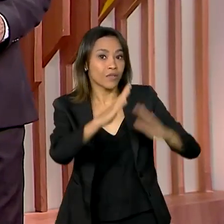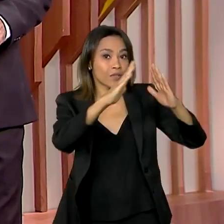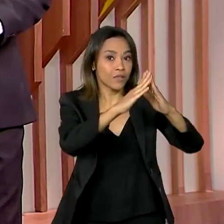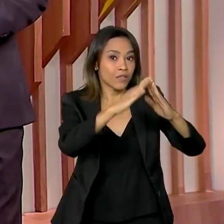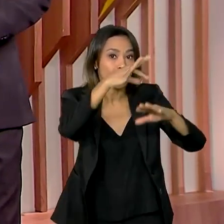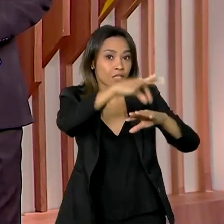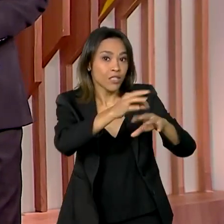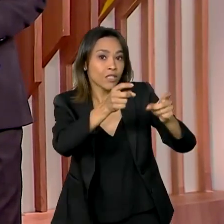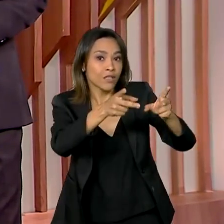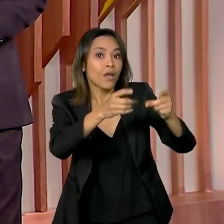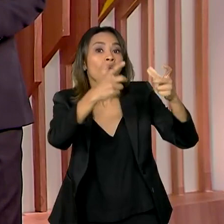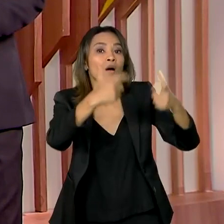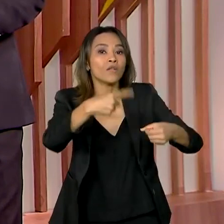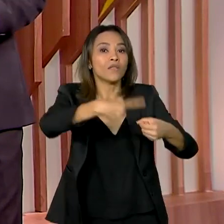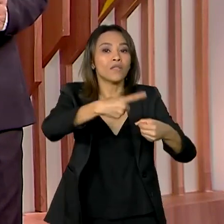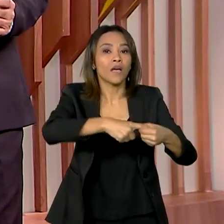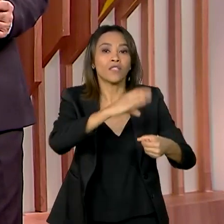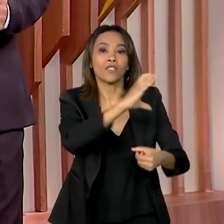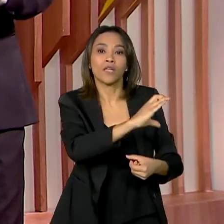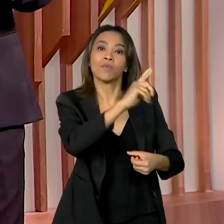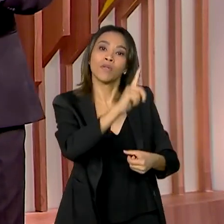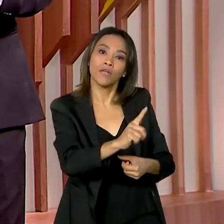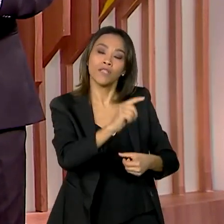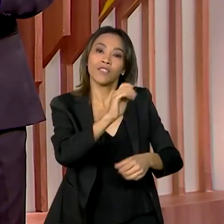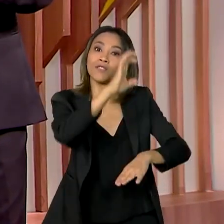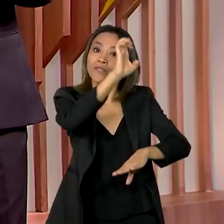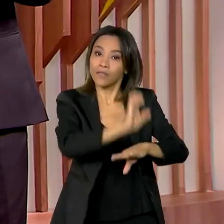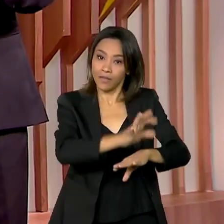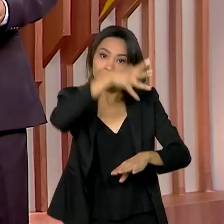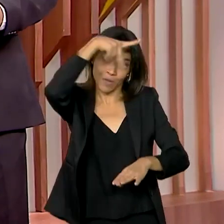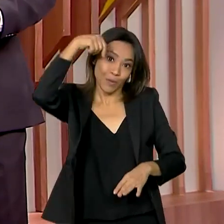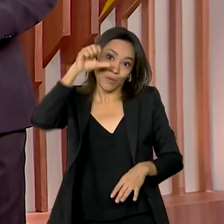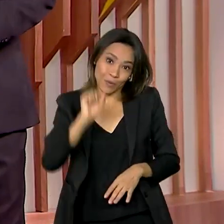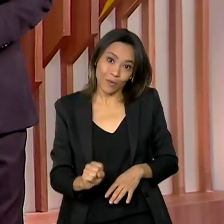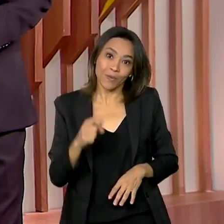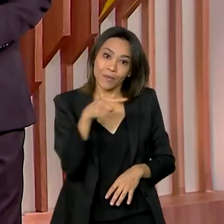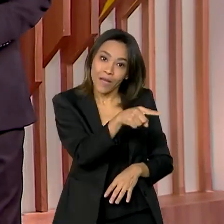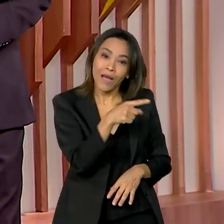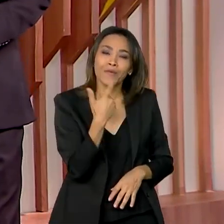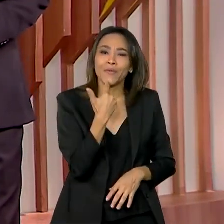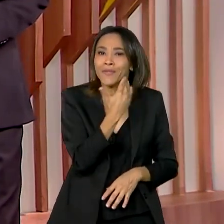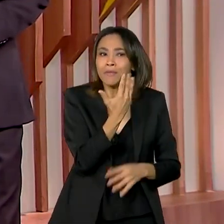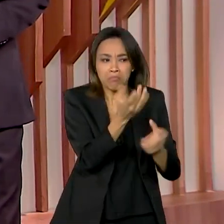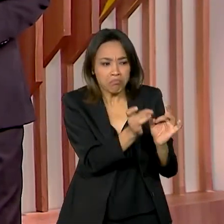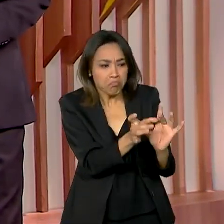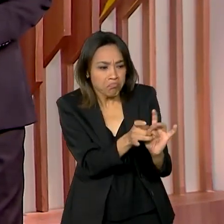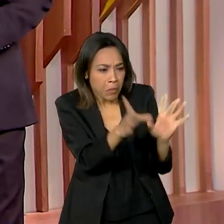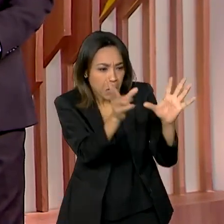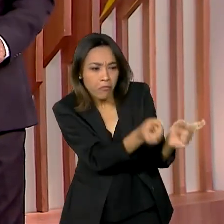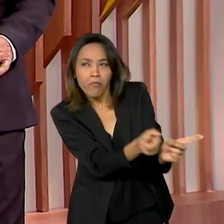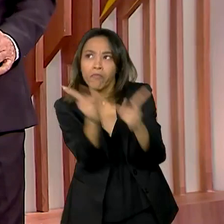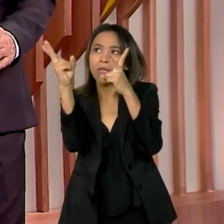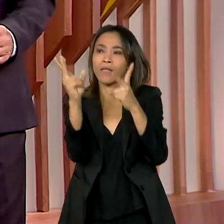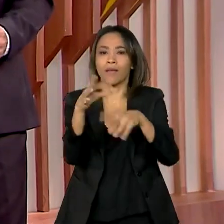em Campo Grande, Mato Grosso do Sul. Ele vai visitar esse frigorífico recém-habilitado para exportar